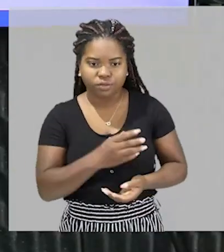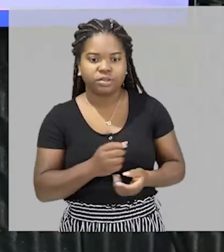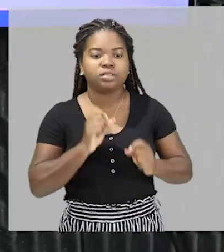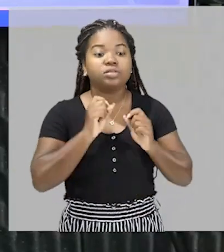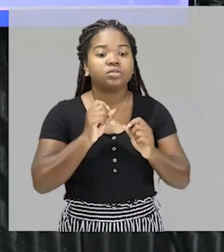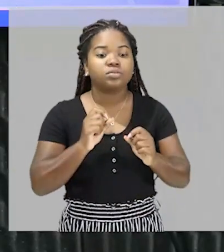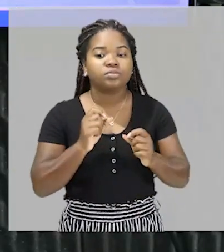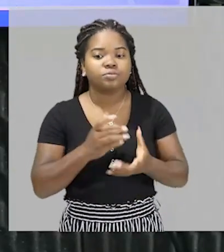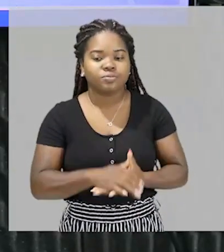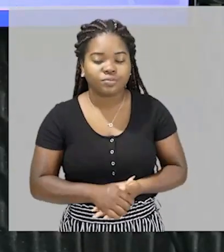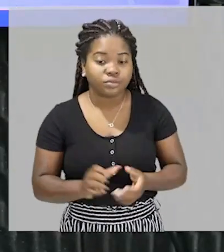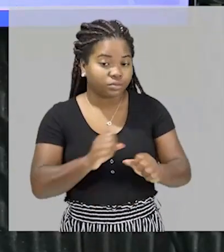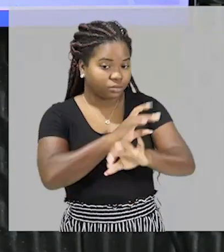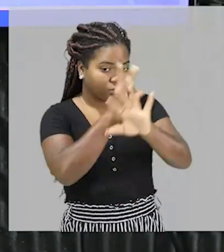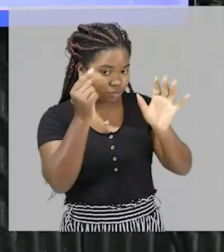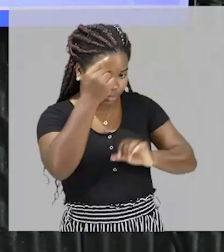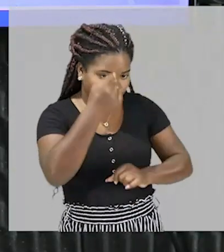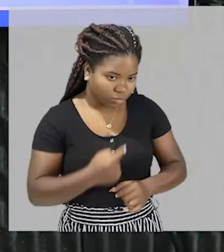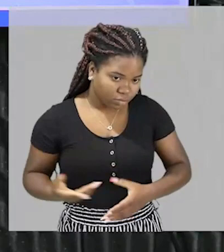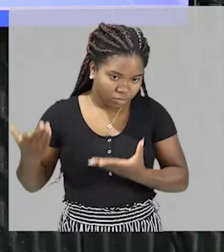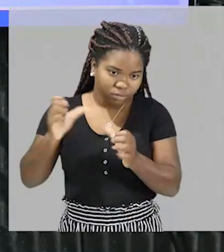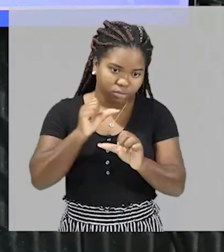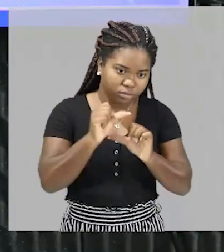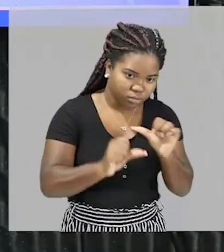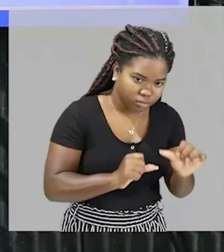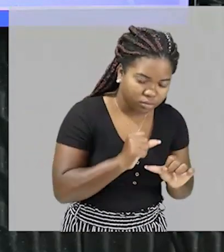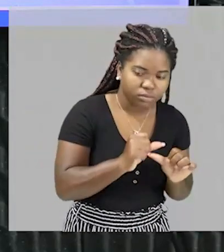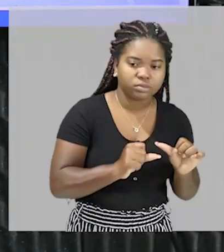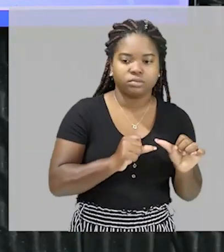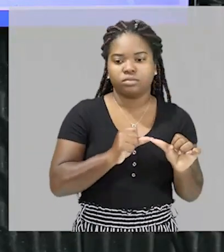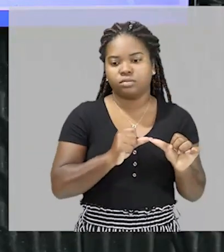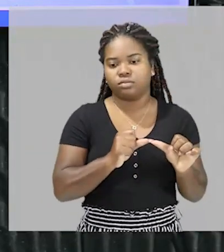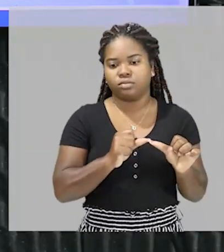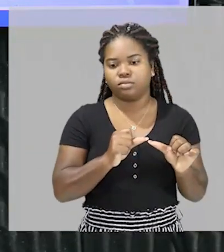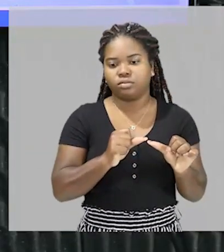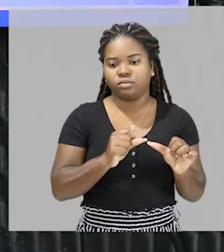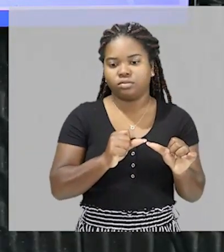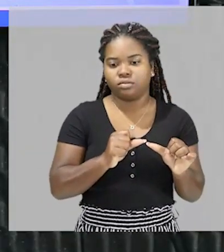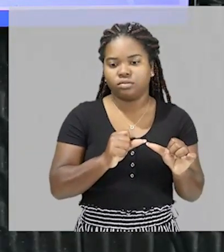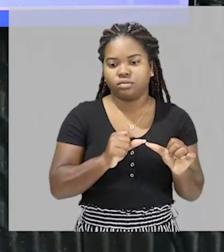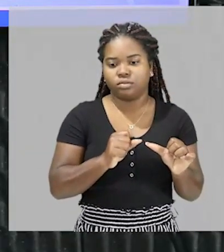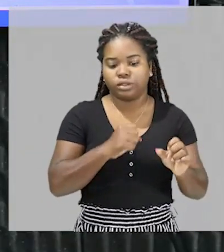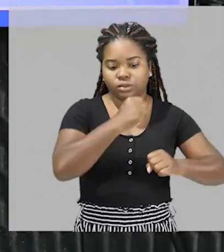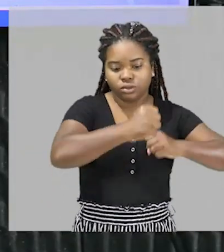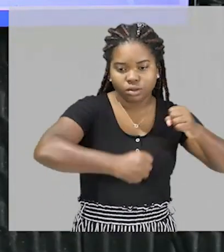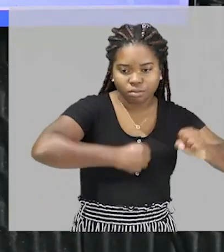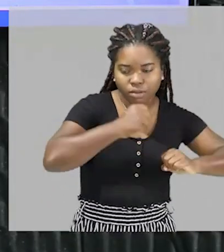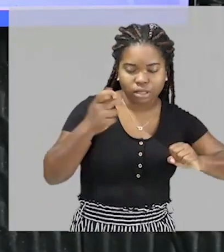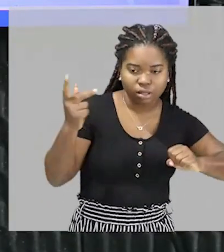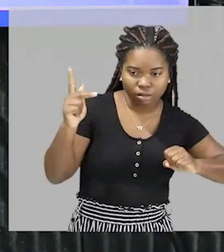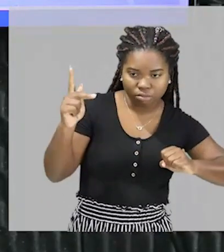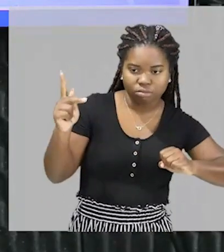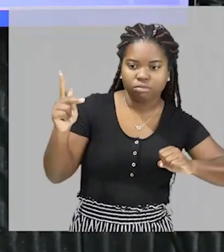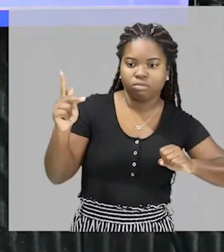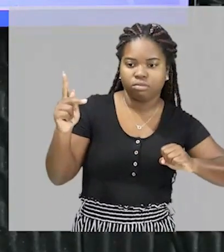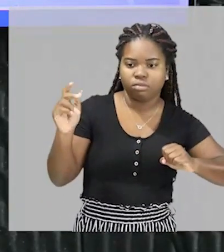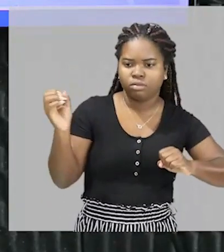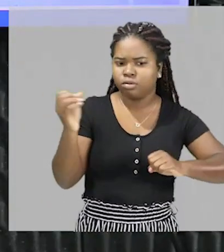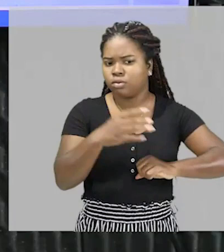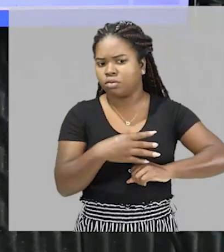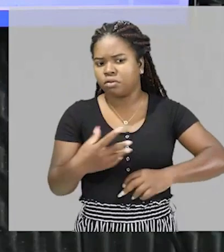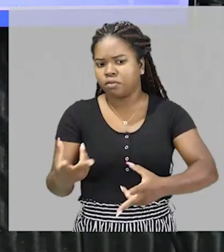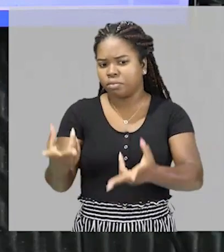a partir do, deixar claro, que ele transforma o roteiro de bike dele em uma nova visão, uma